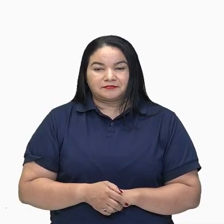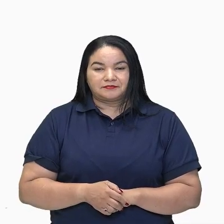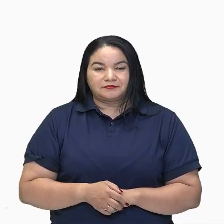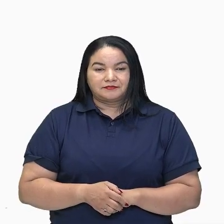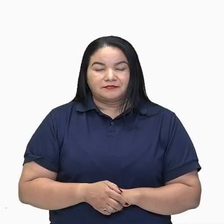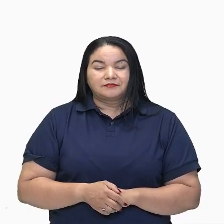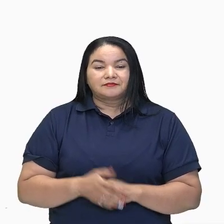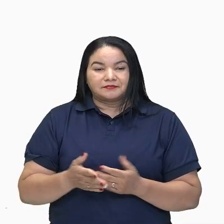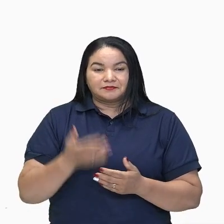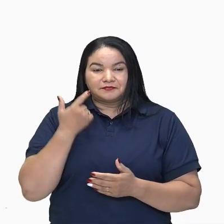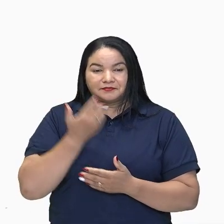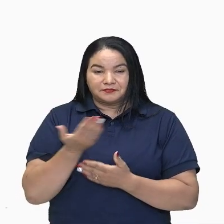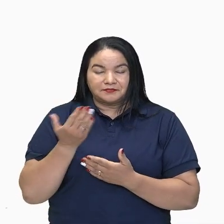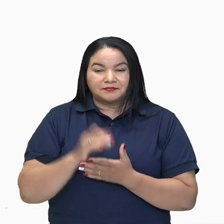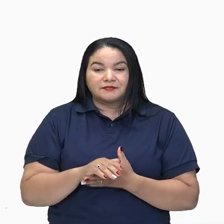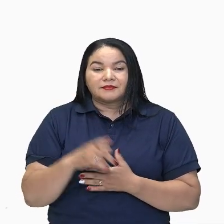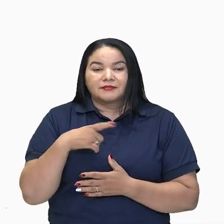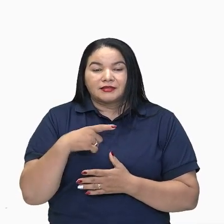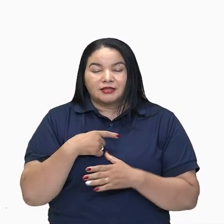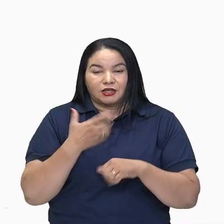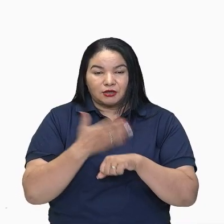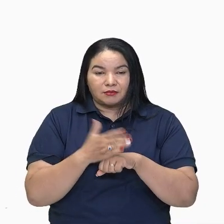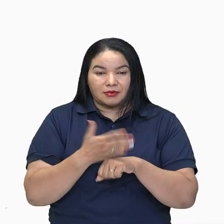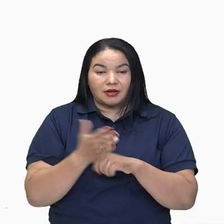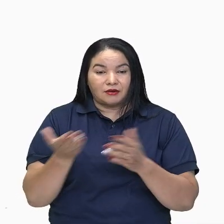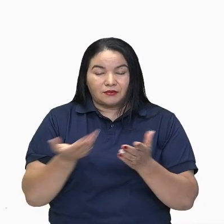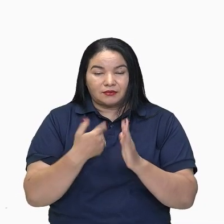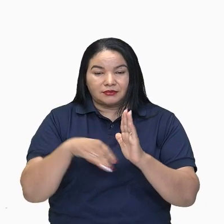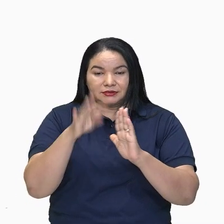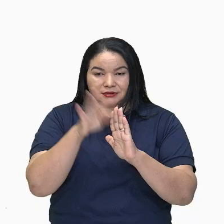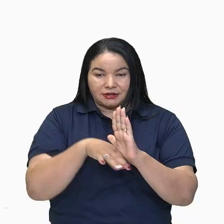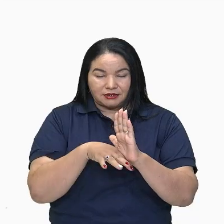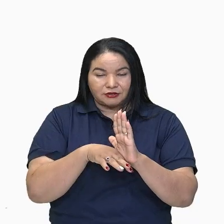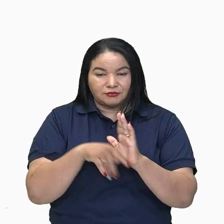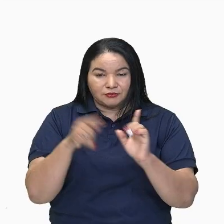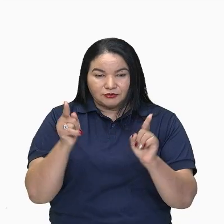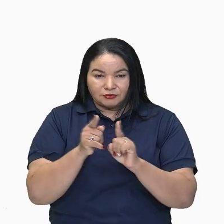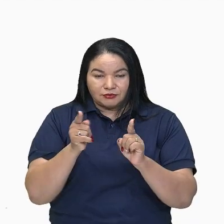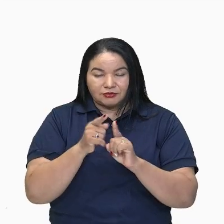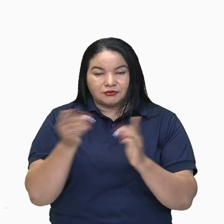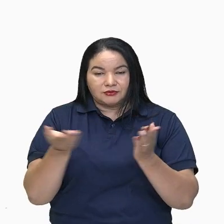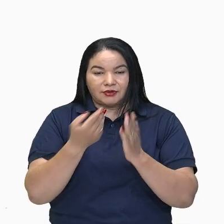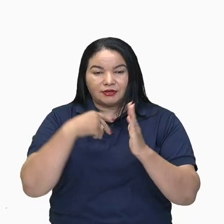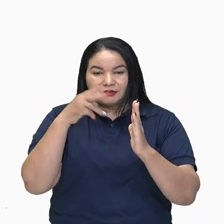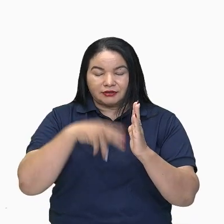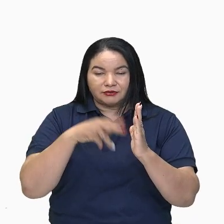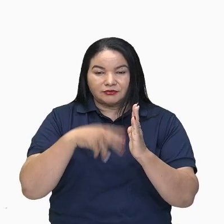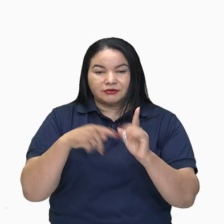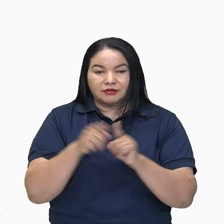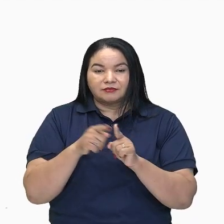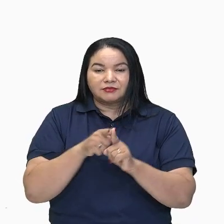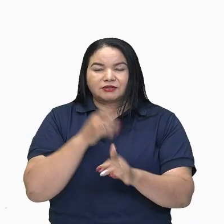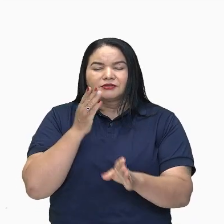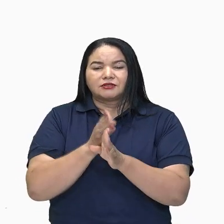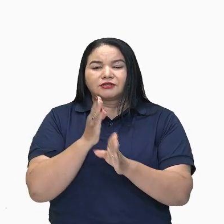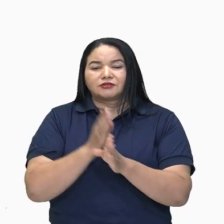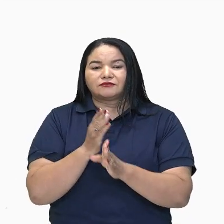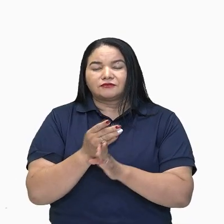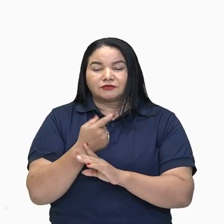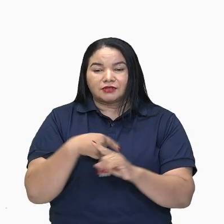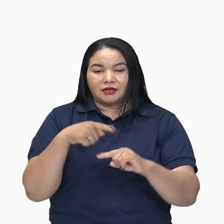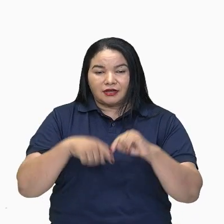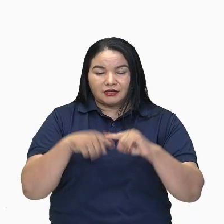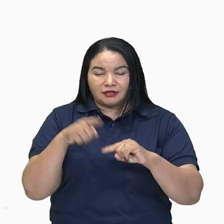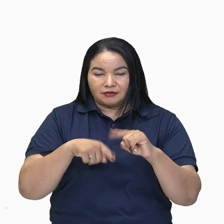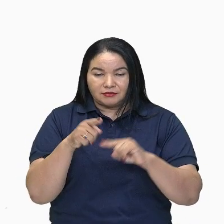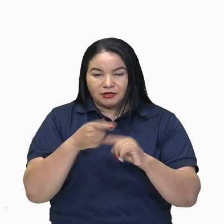Para essa prática, eu trouxe aqui um pequeno texto que nós vamos fazer uma leitura e, claro, identificar todos esses elementos que nós estudamos